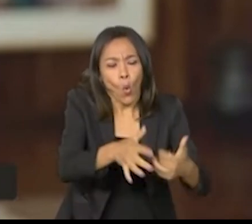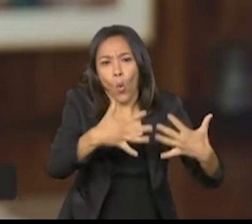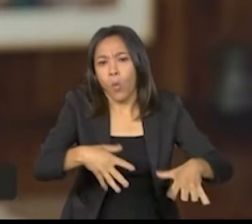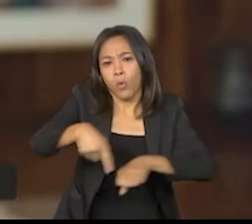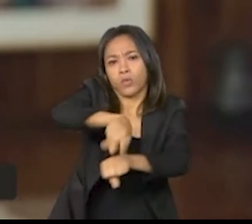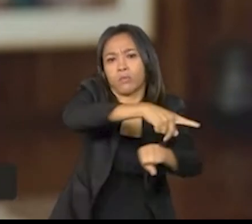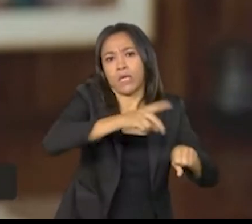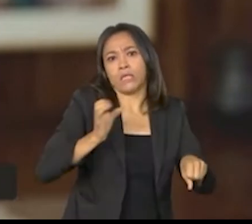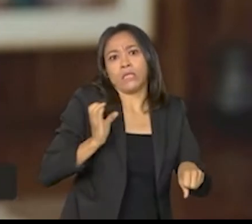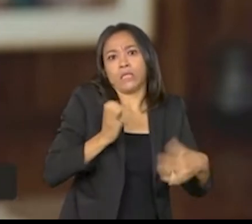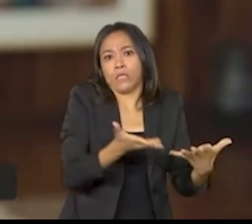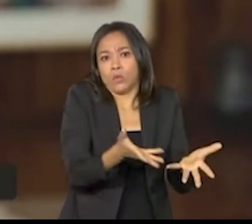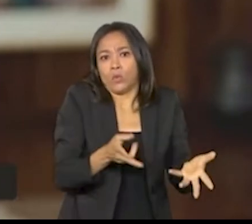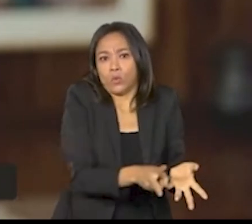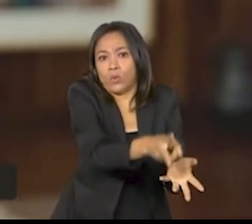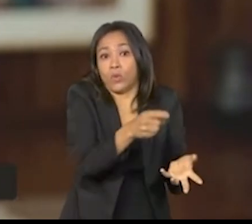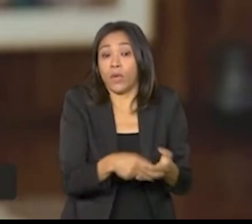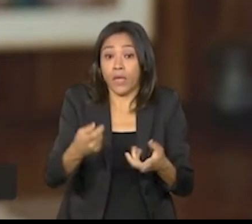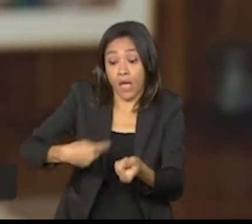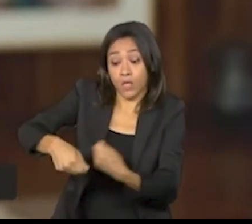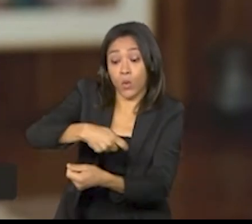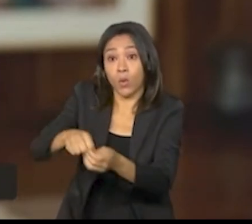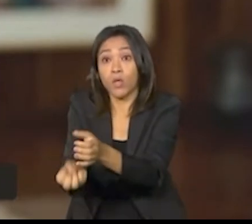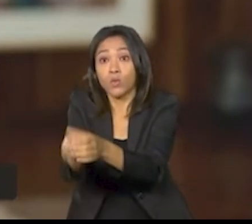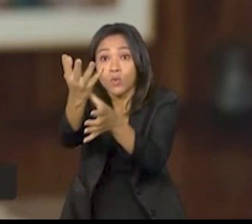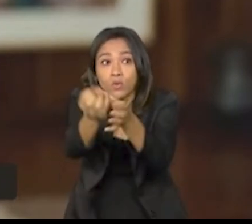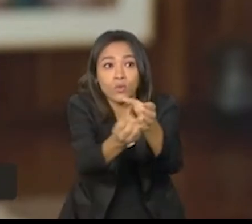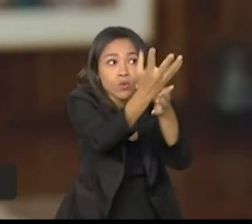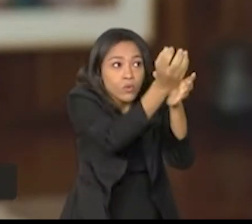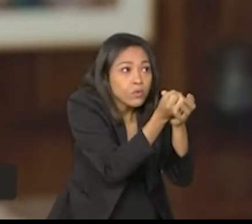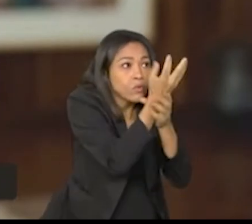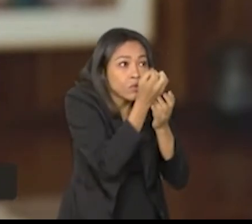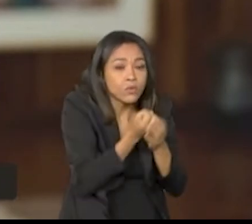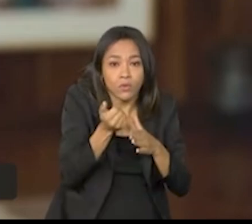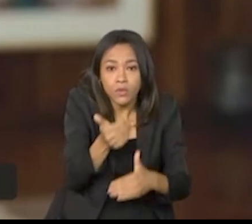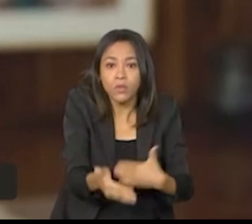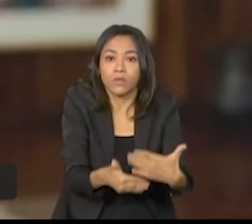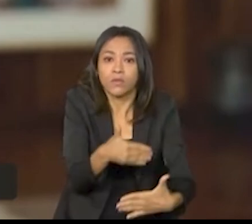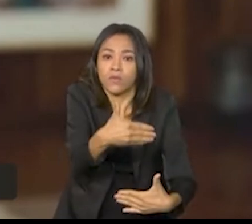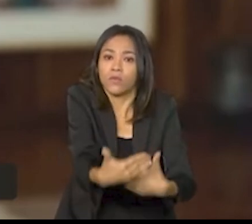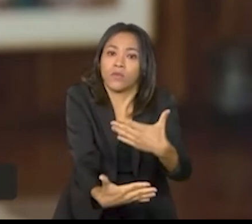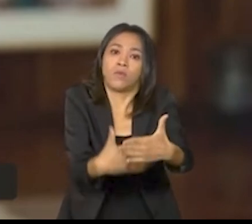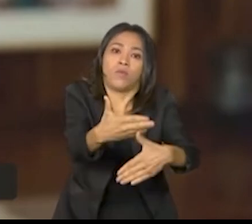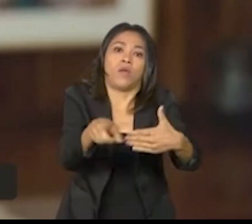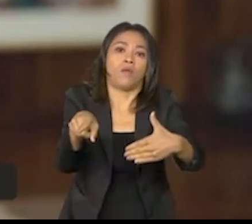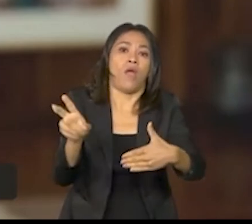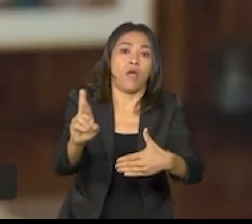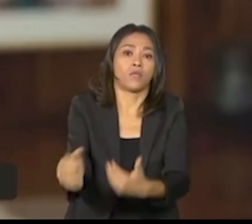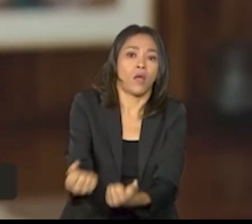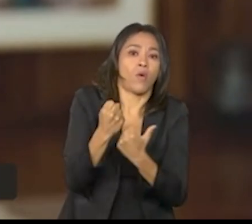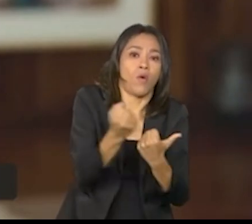Marshall às adversas em que as economias emergentes em desenvolvimento financi o mundo desenvolvido as